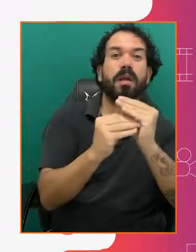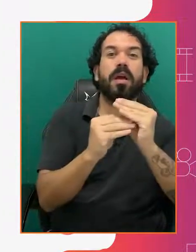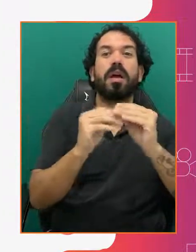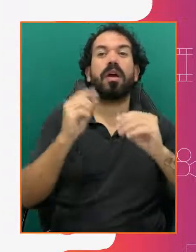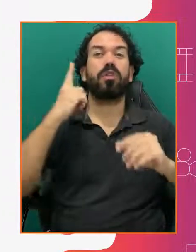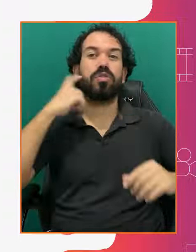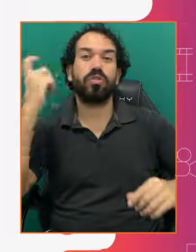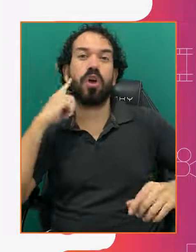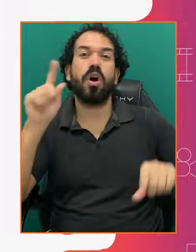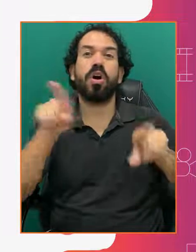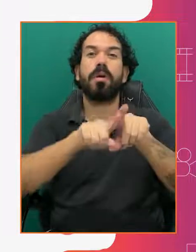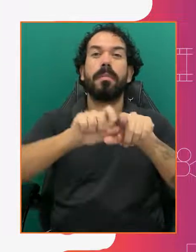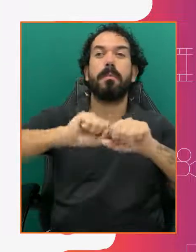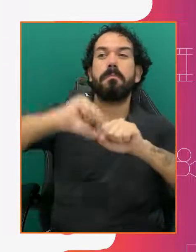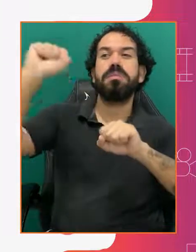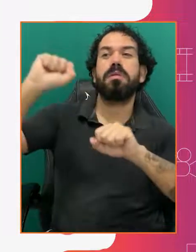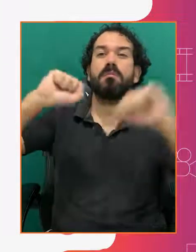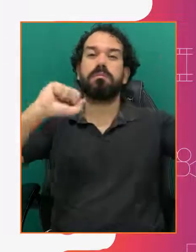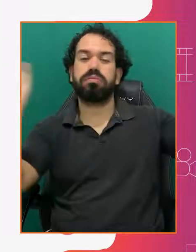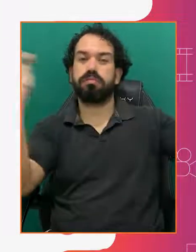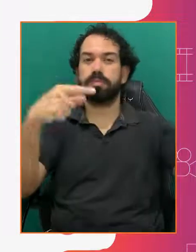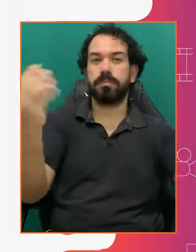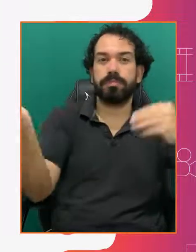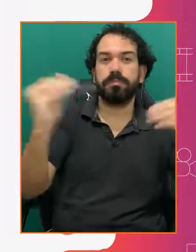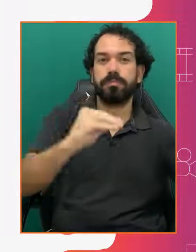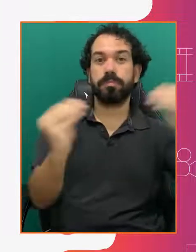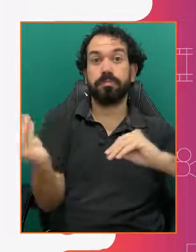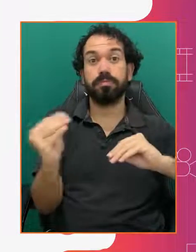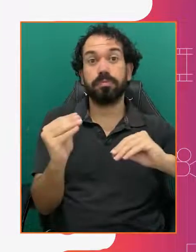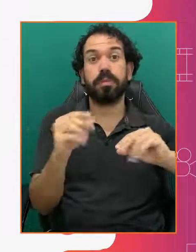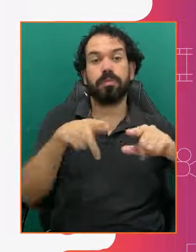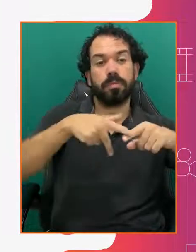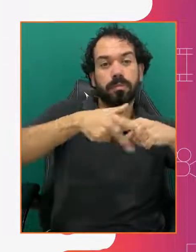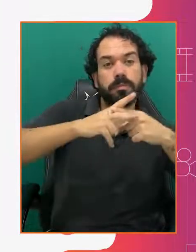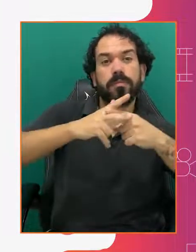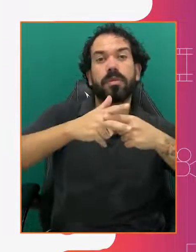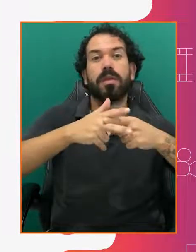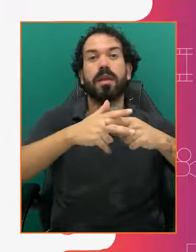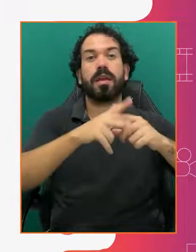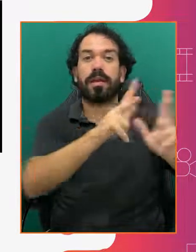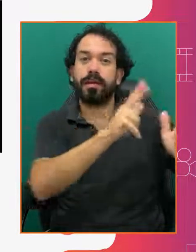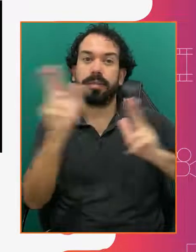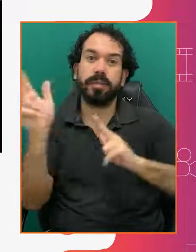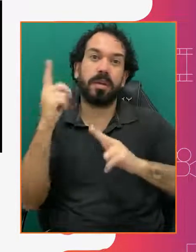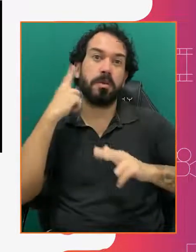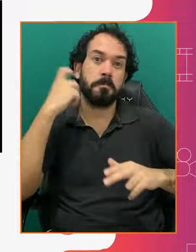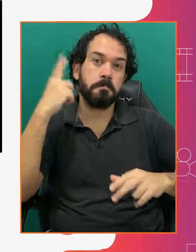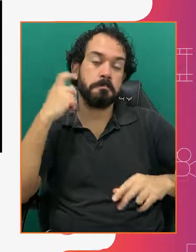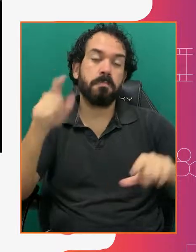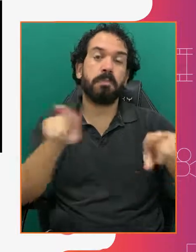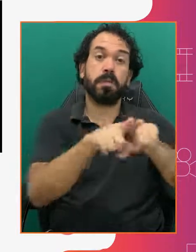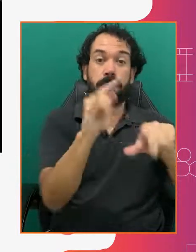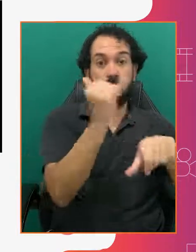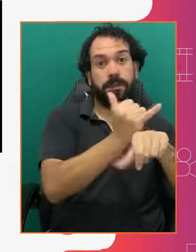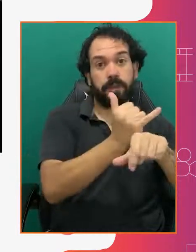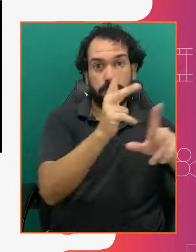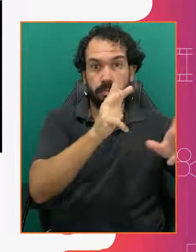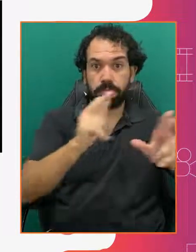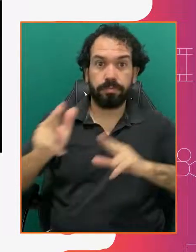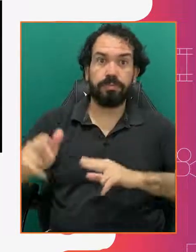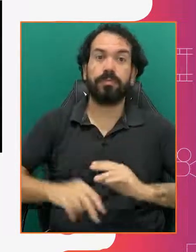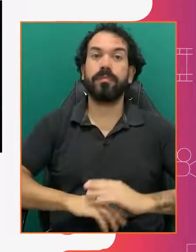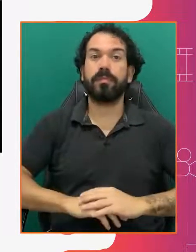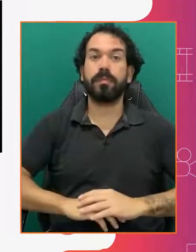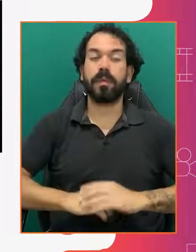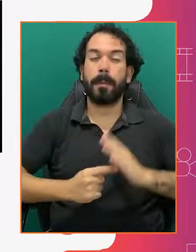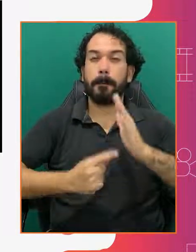e efeitos sonoros, e passa por correções e edições de áudio e vídeo. O primeiro registro de